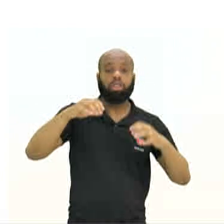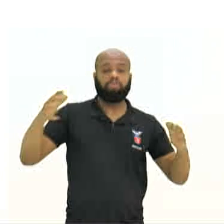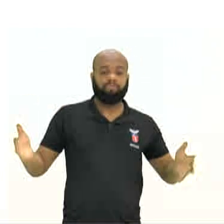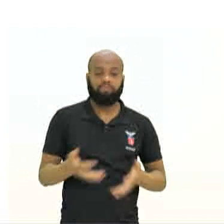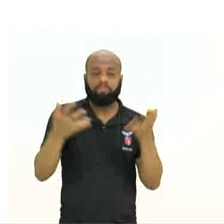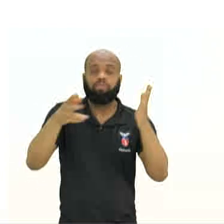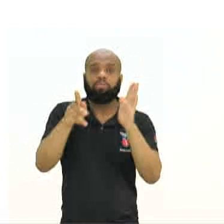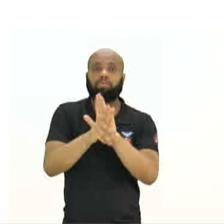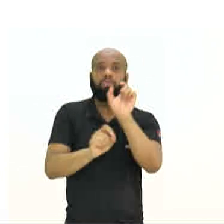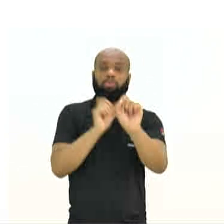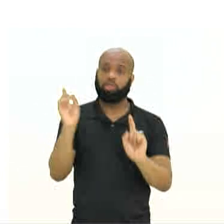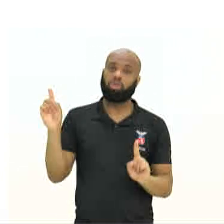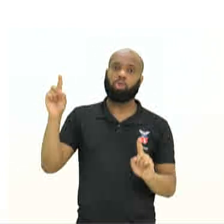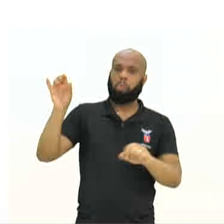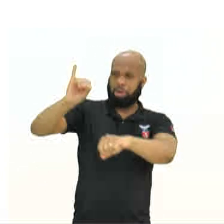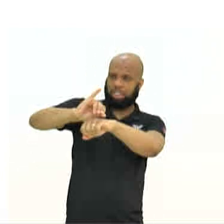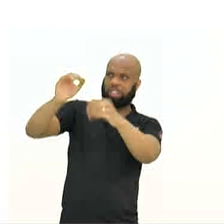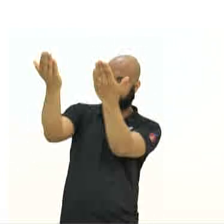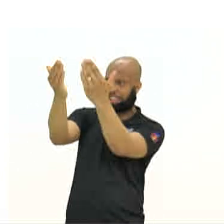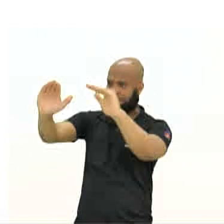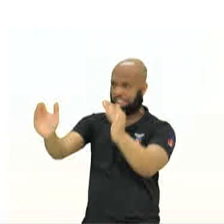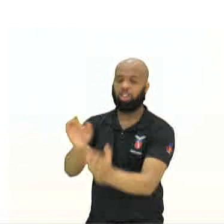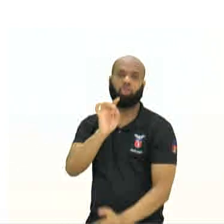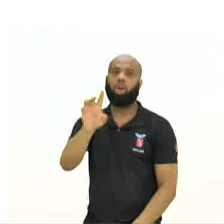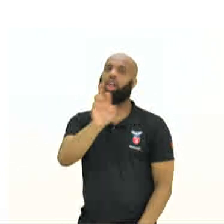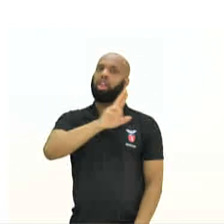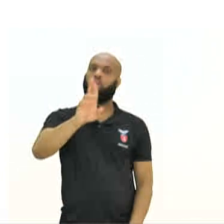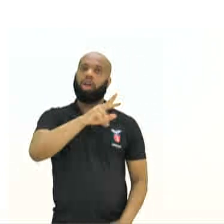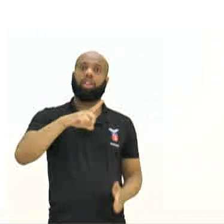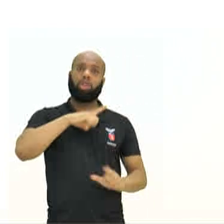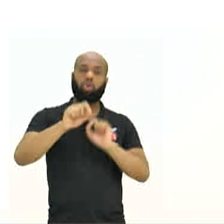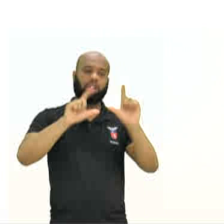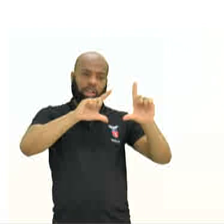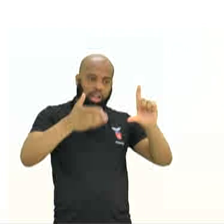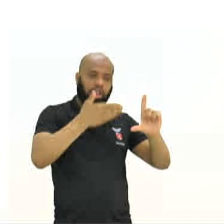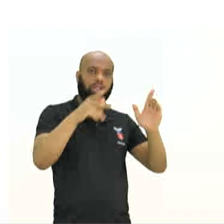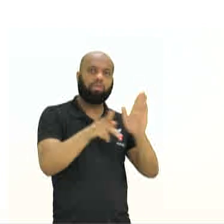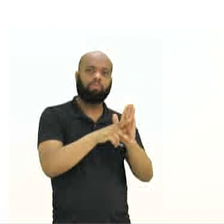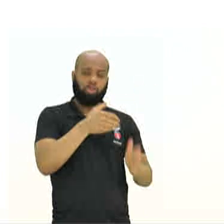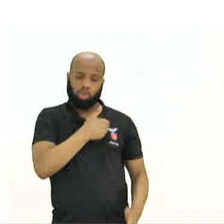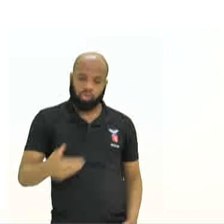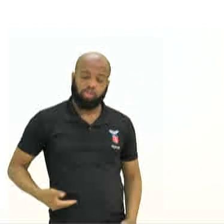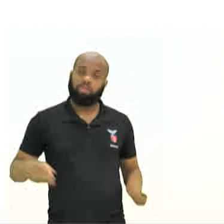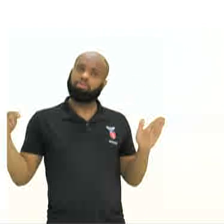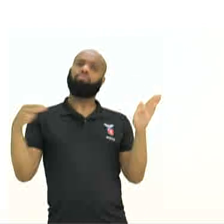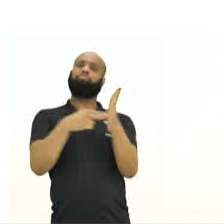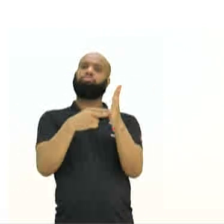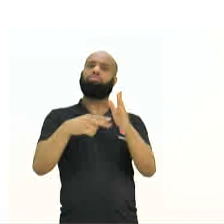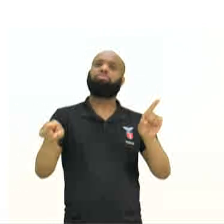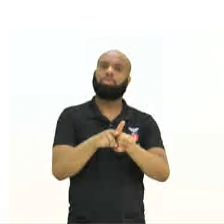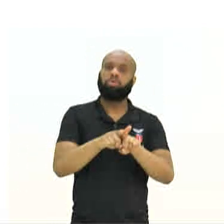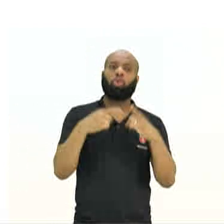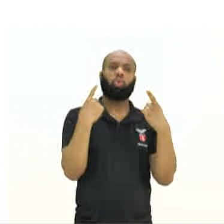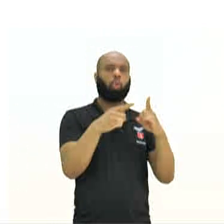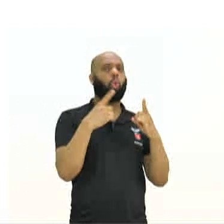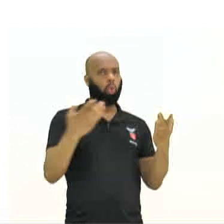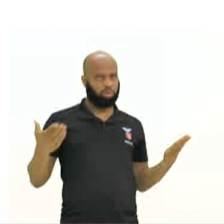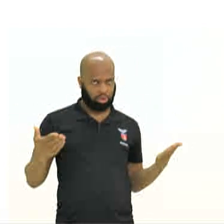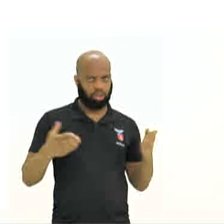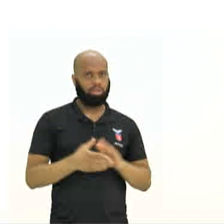promover a objetificação da mulher e passe a usá-la para difundir campanhas governamentais para a denúncia de agressão contra o sexo